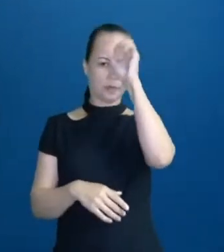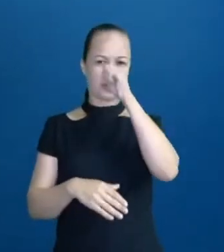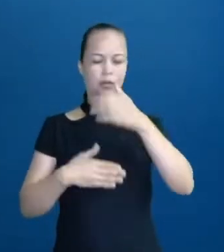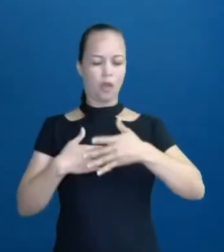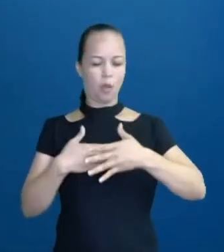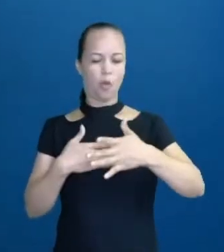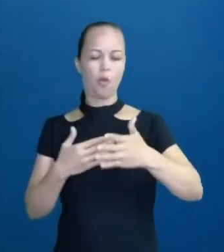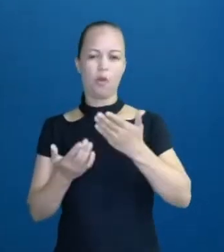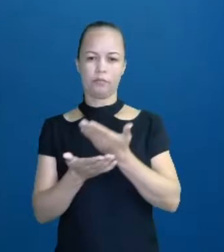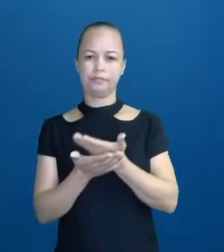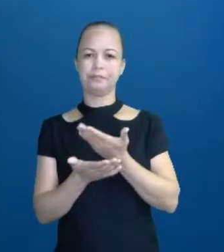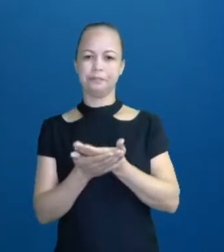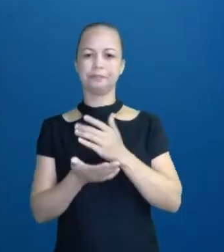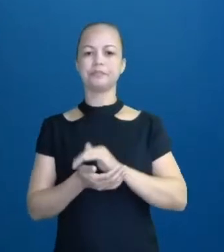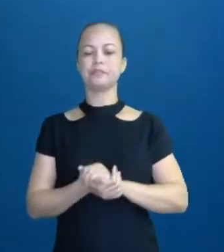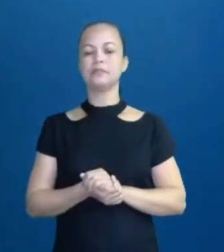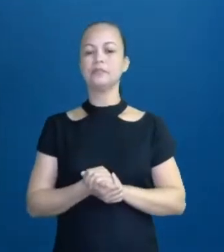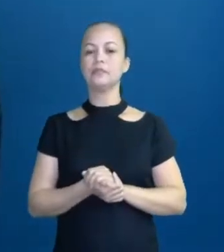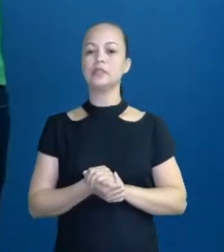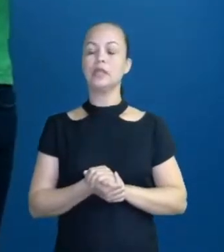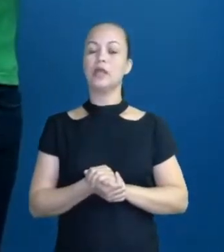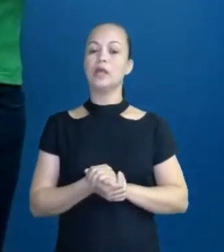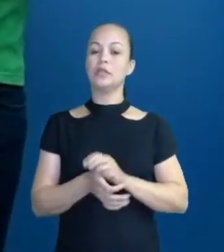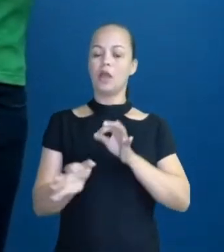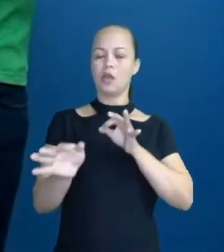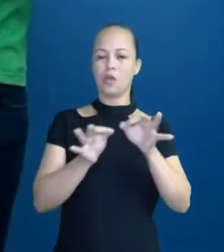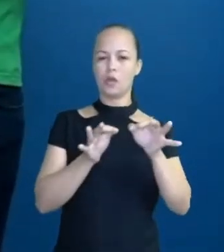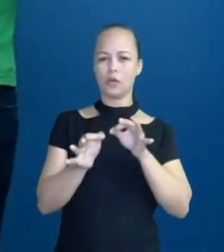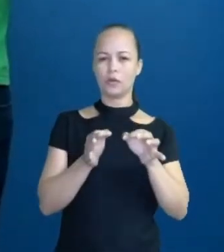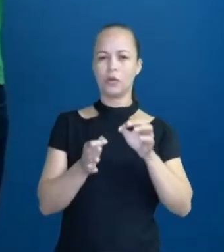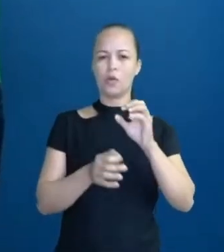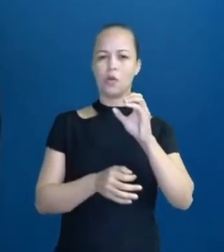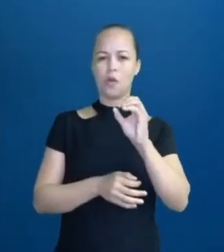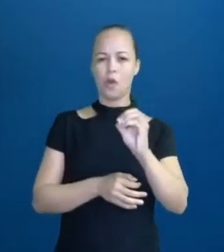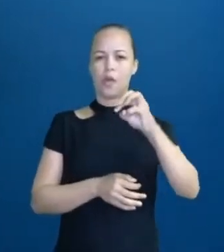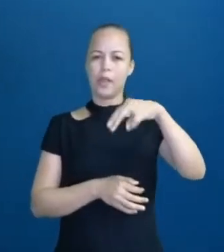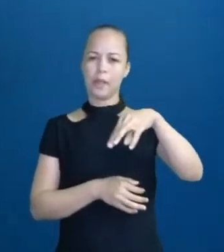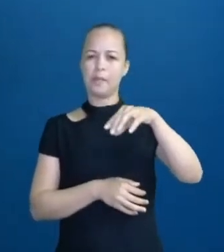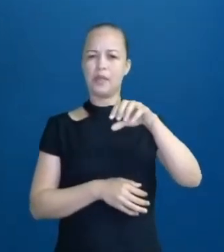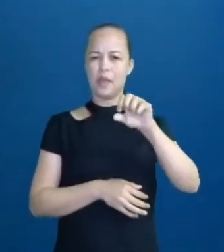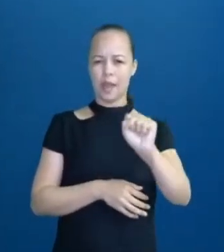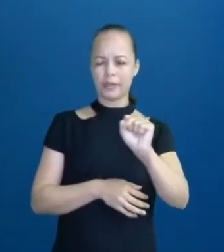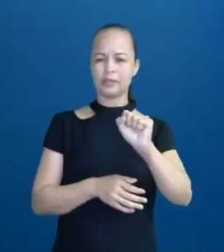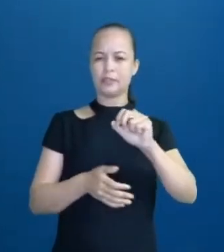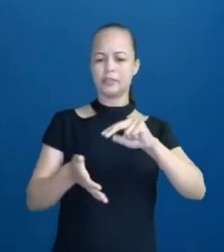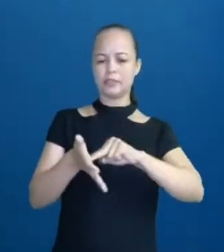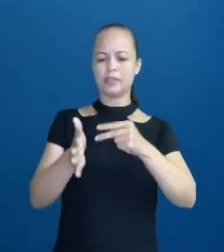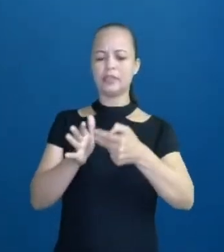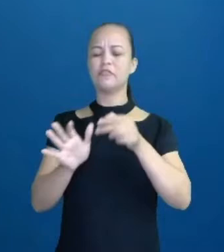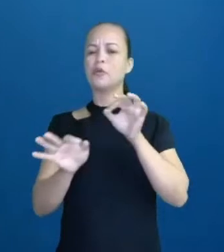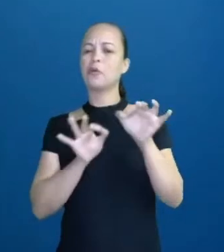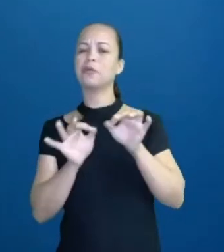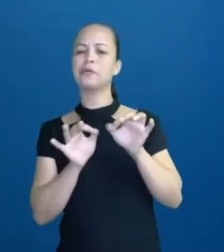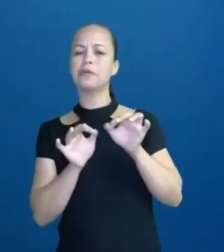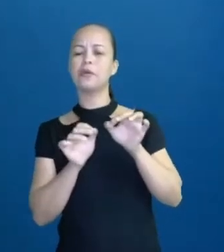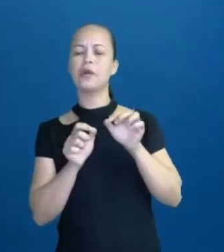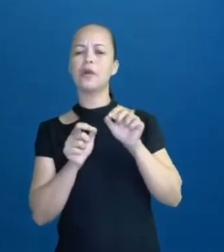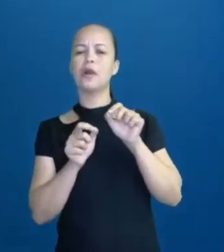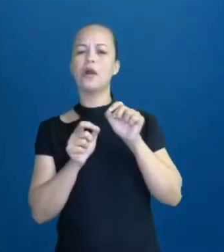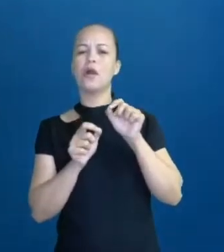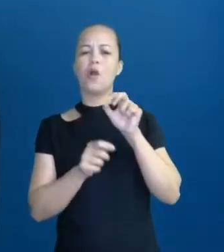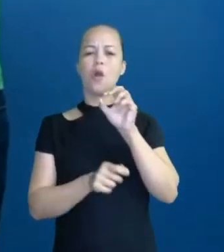certo? De acordo com a OMS, essa siglazinha OMS significa